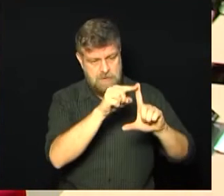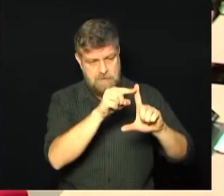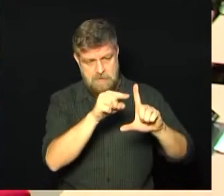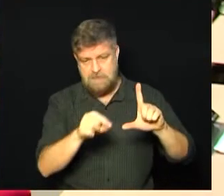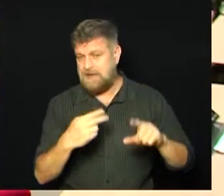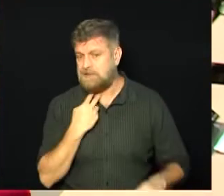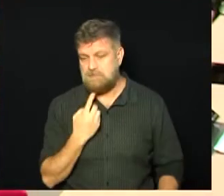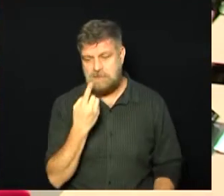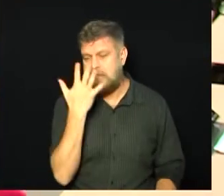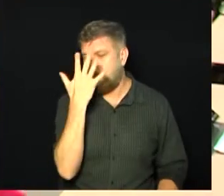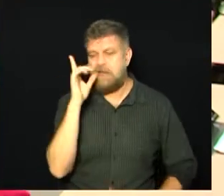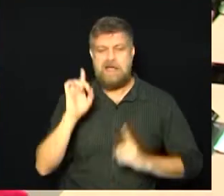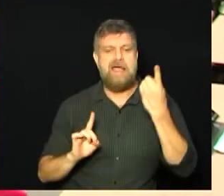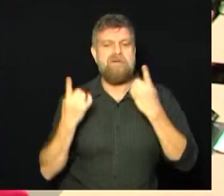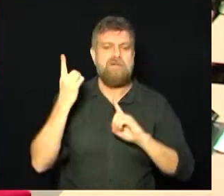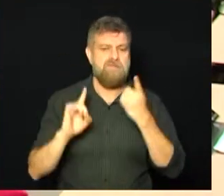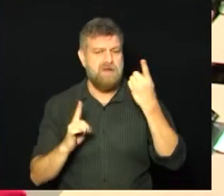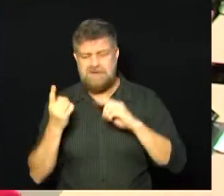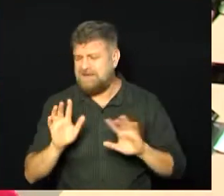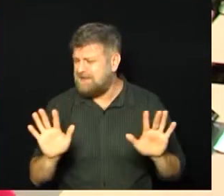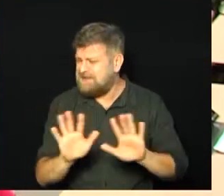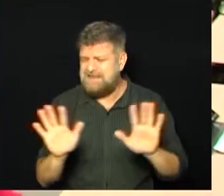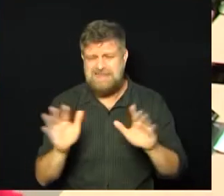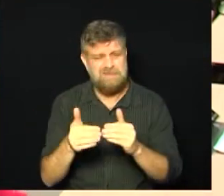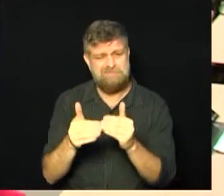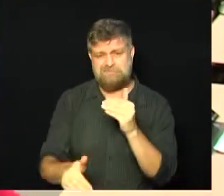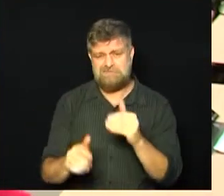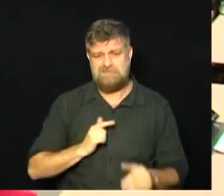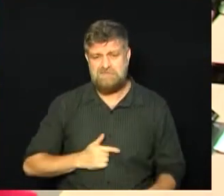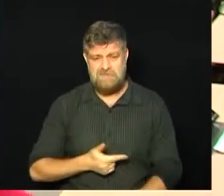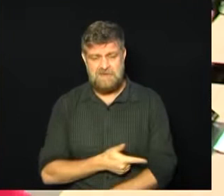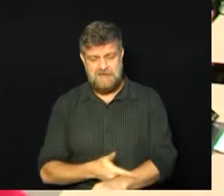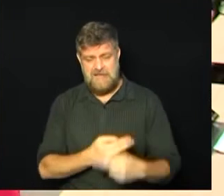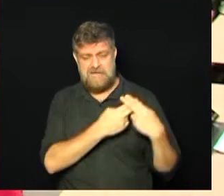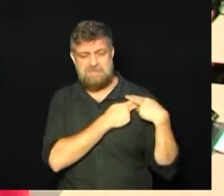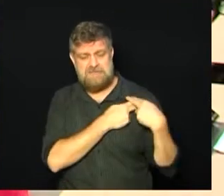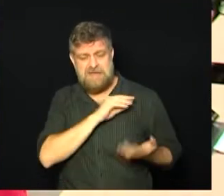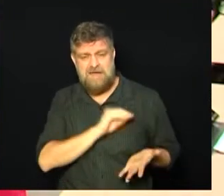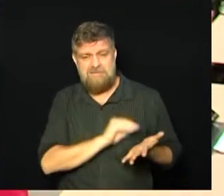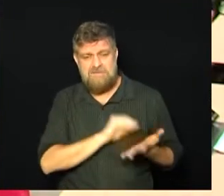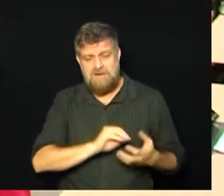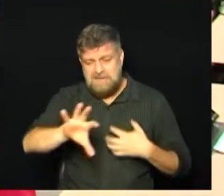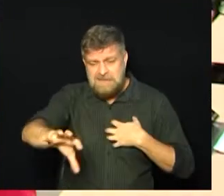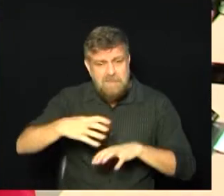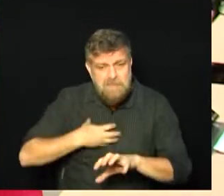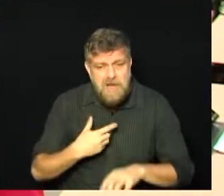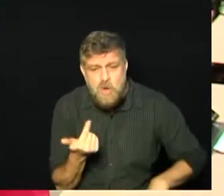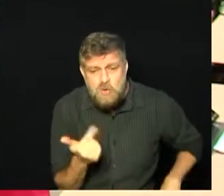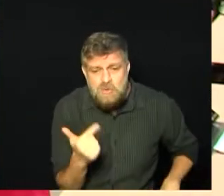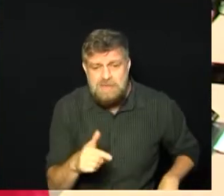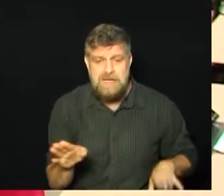não justifica manter um carnaval de forma alguma. Eu acho que é uma falta de responsabilidade, de empatia e também